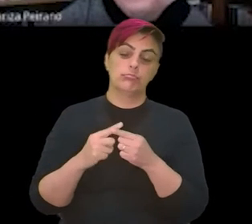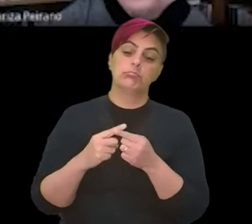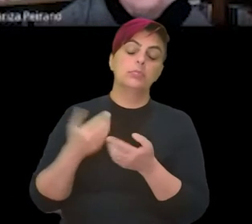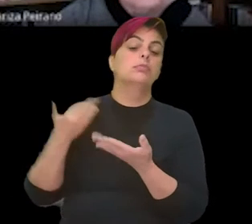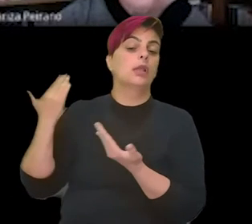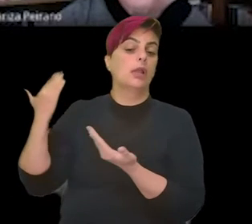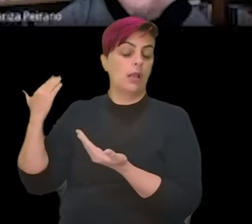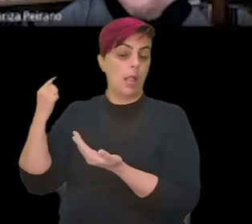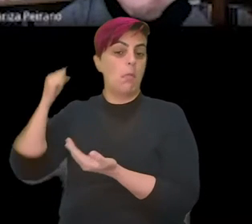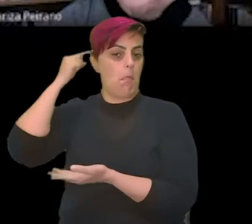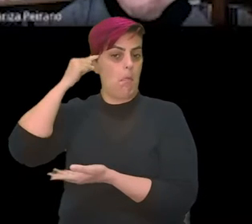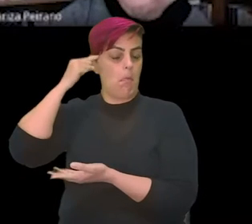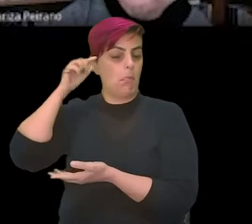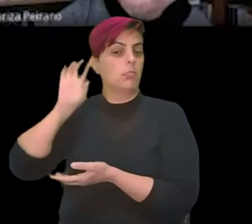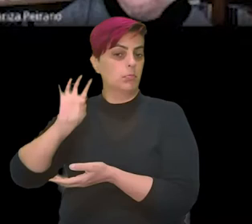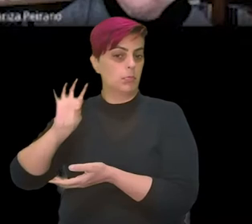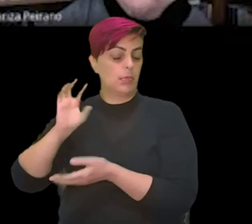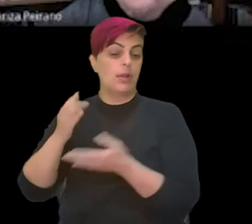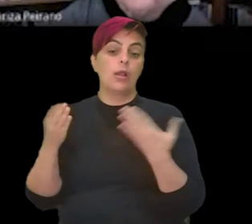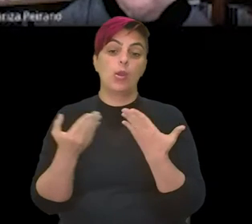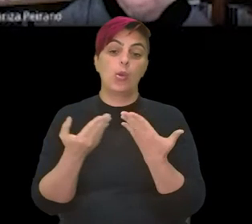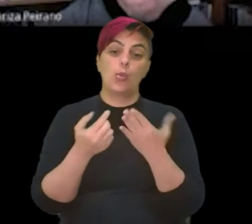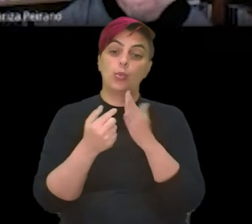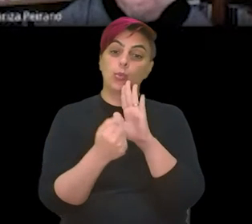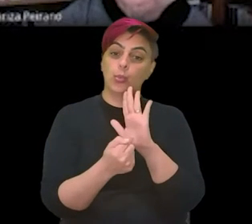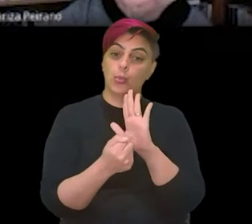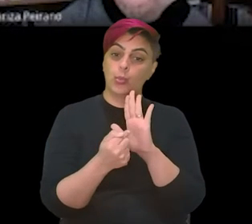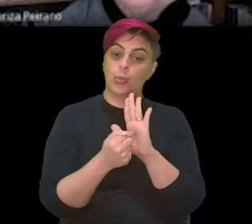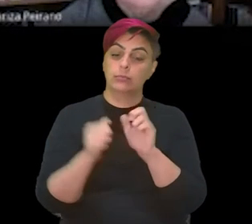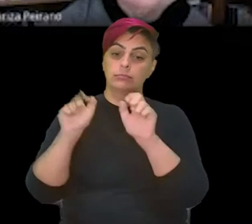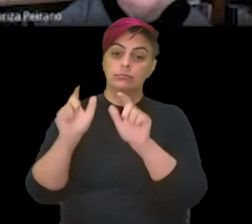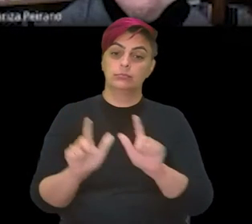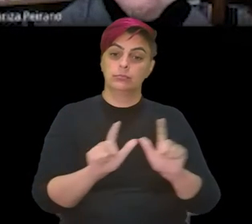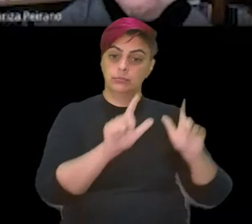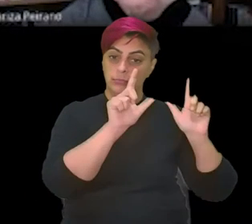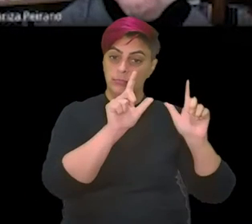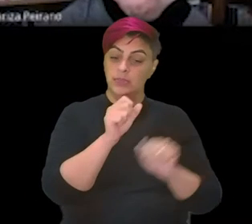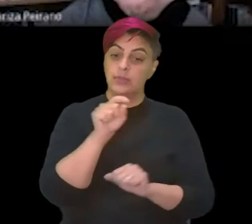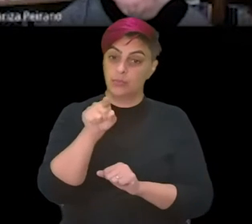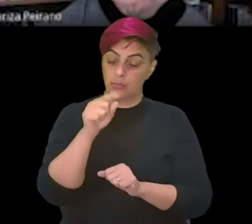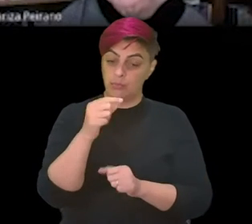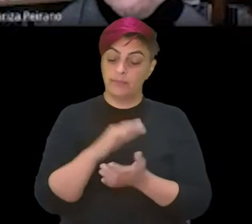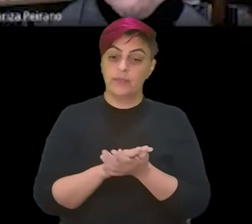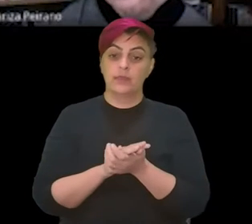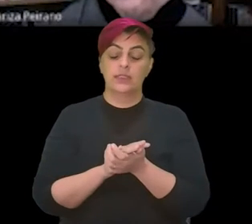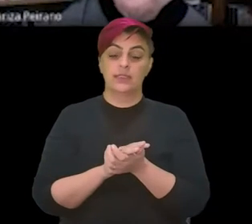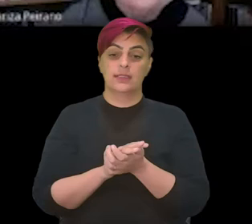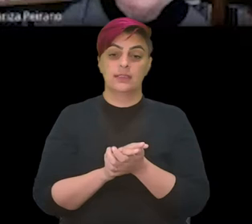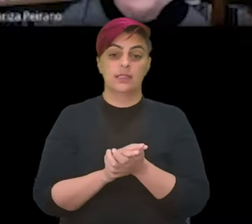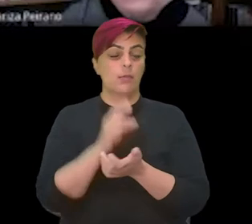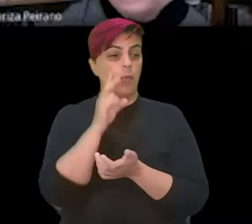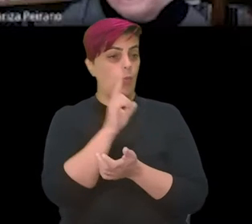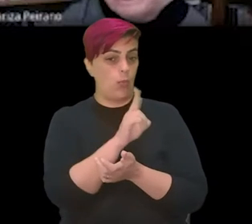atrás. Eu mostro agora um slide onde vocês veem o Império Britânico